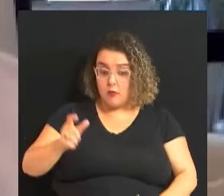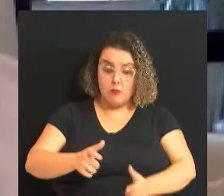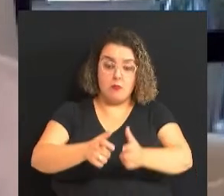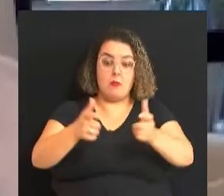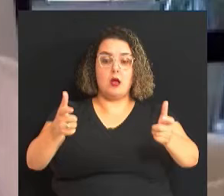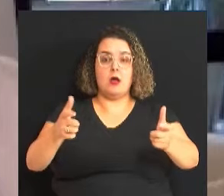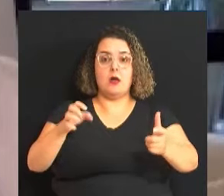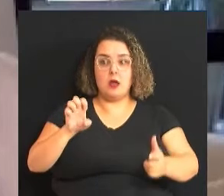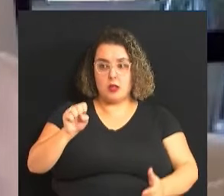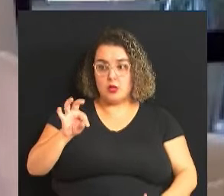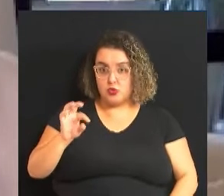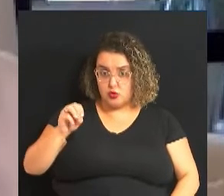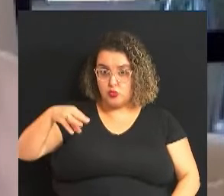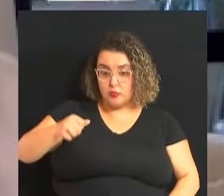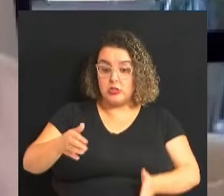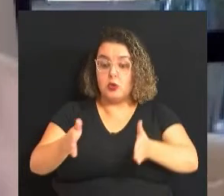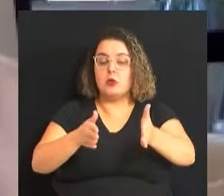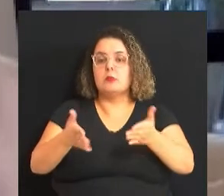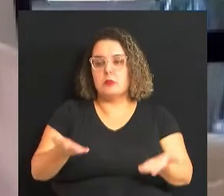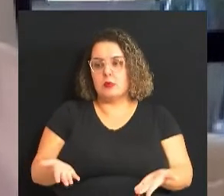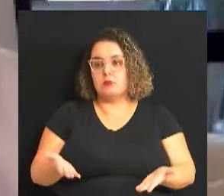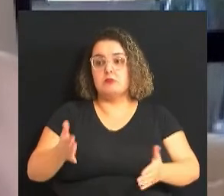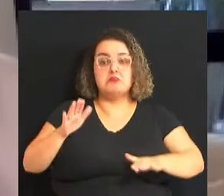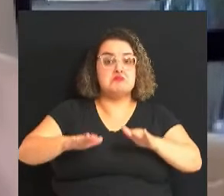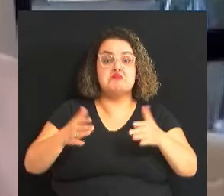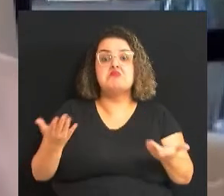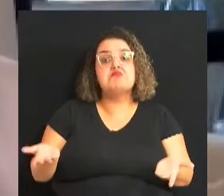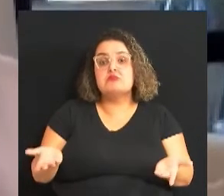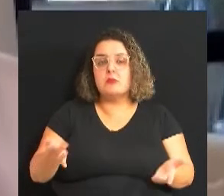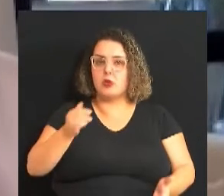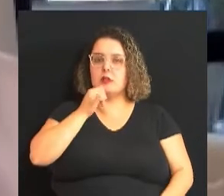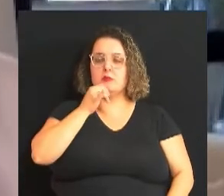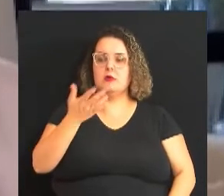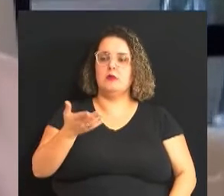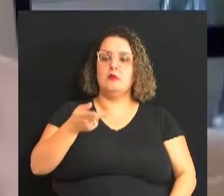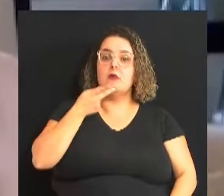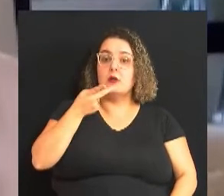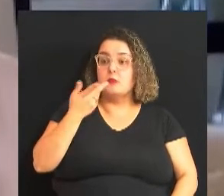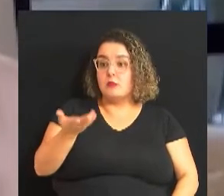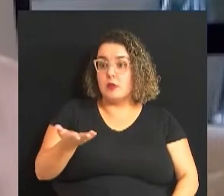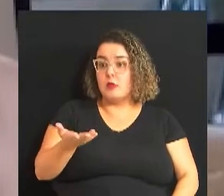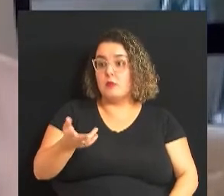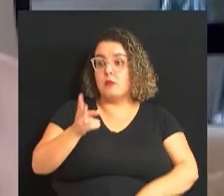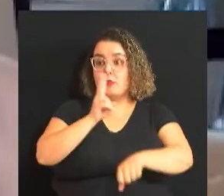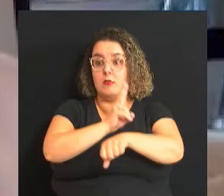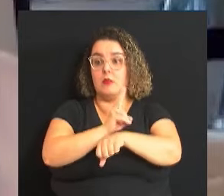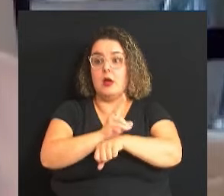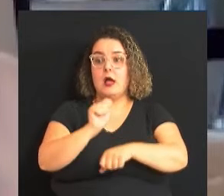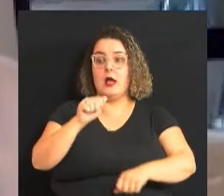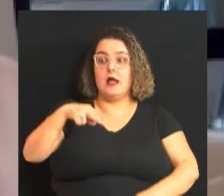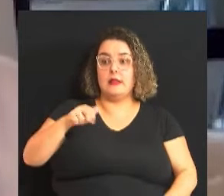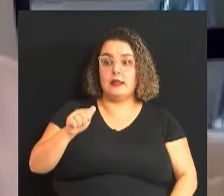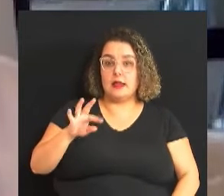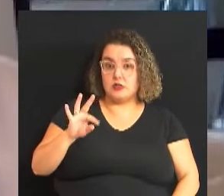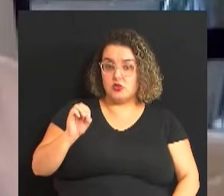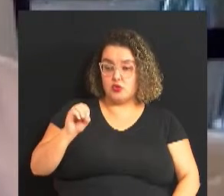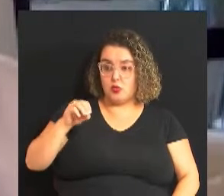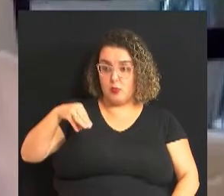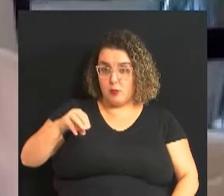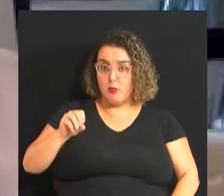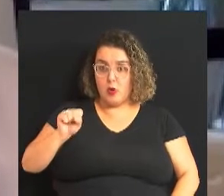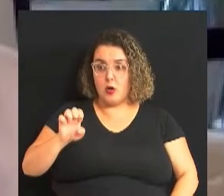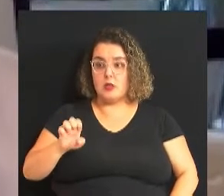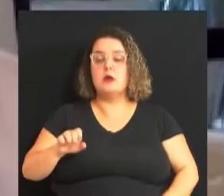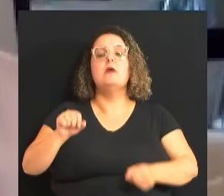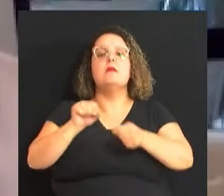são temporários, às vezes você faz, por exemplo, o que eu falei para você, para proteger uma anastomose, né? Você faz a cirurgia